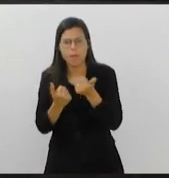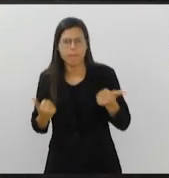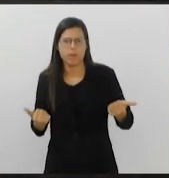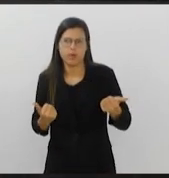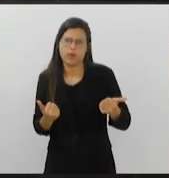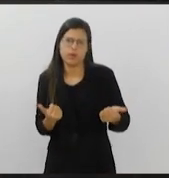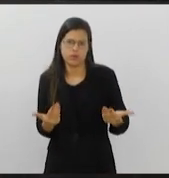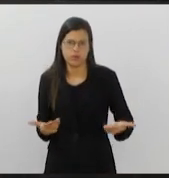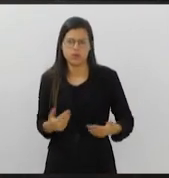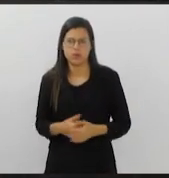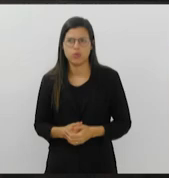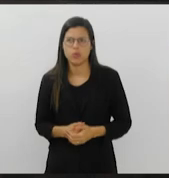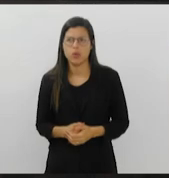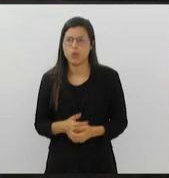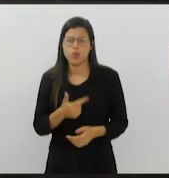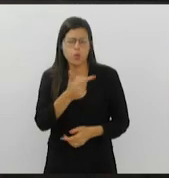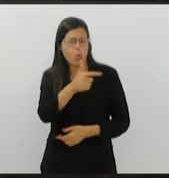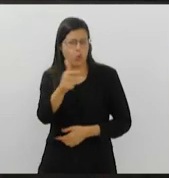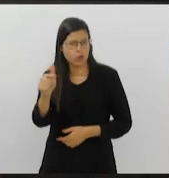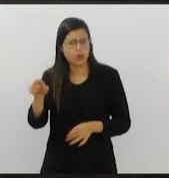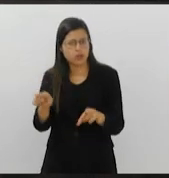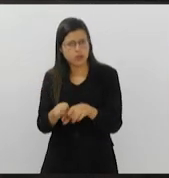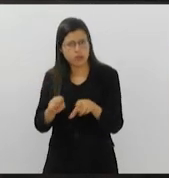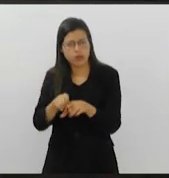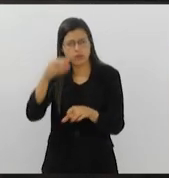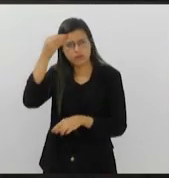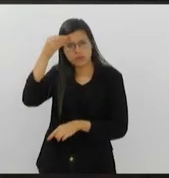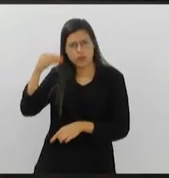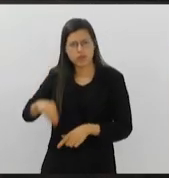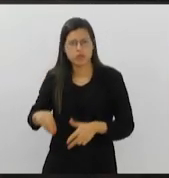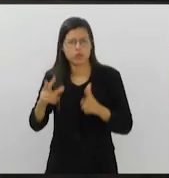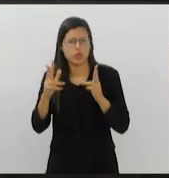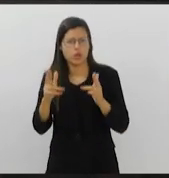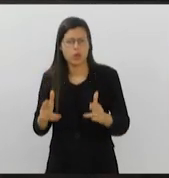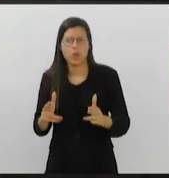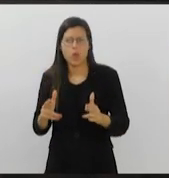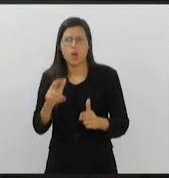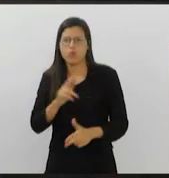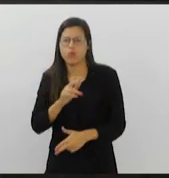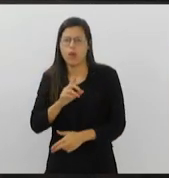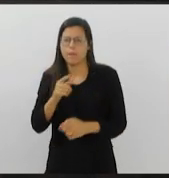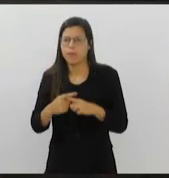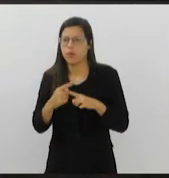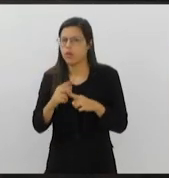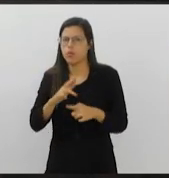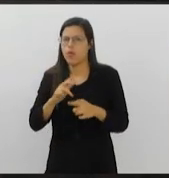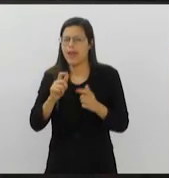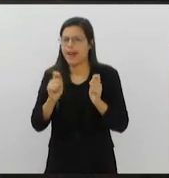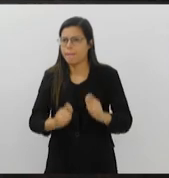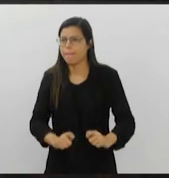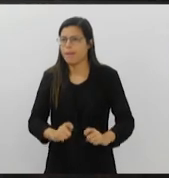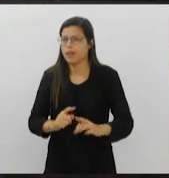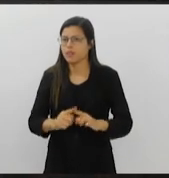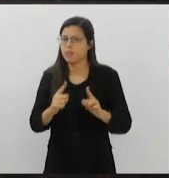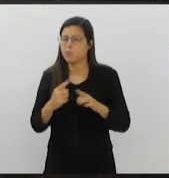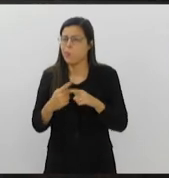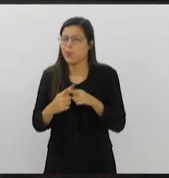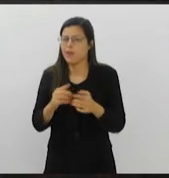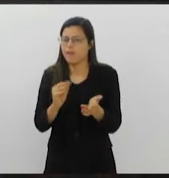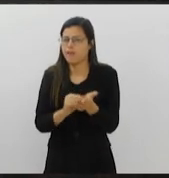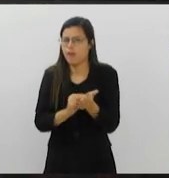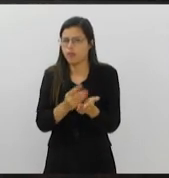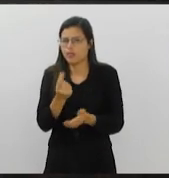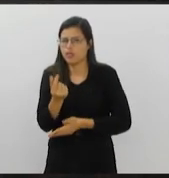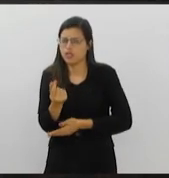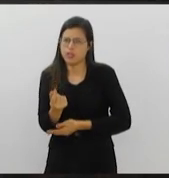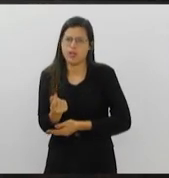colo. E quantos outros desistem, como eu desisti, não pela minha incapacidade, mas pela incapacidade financeira, deputada